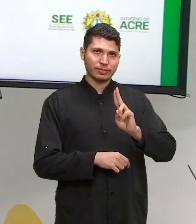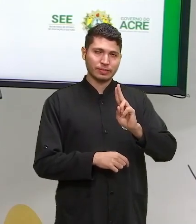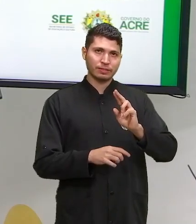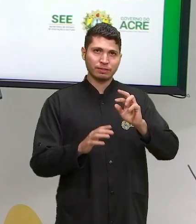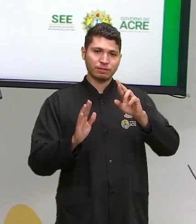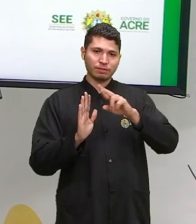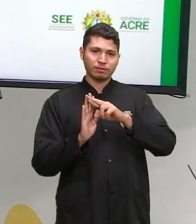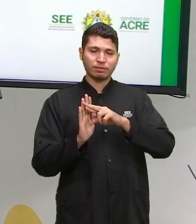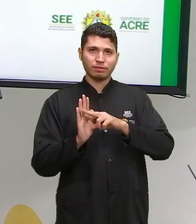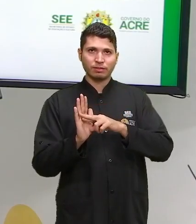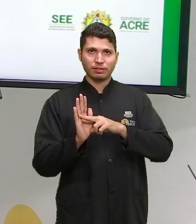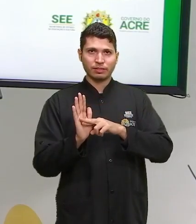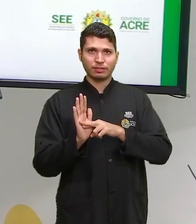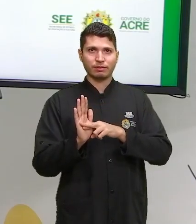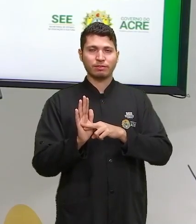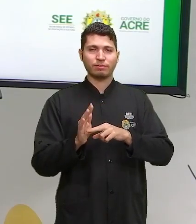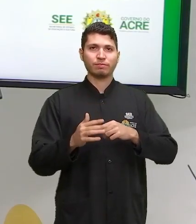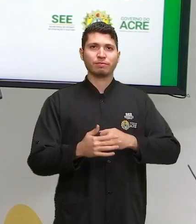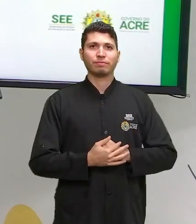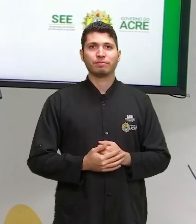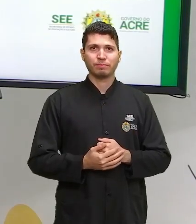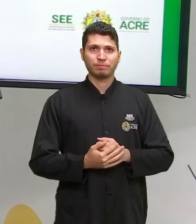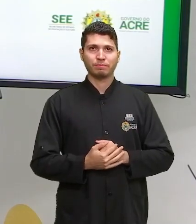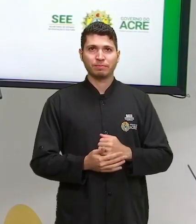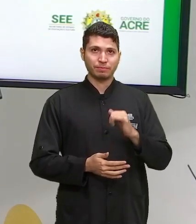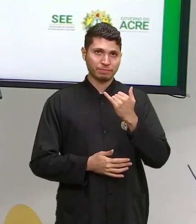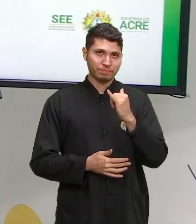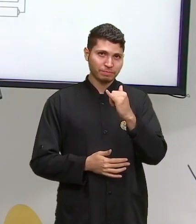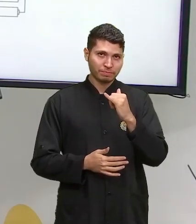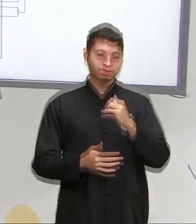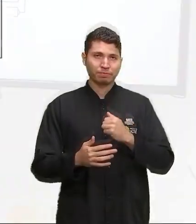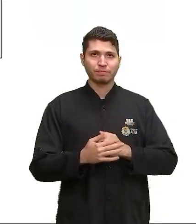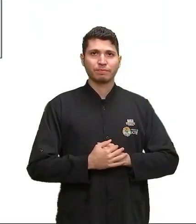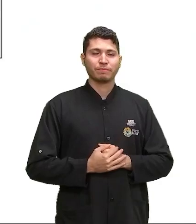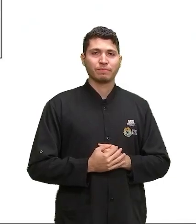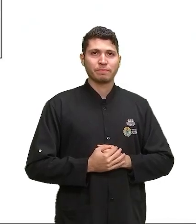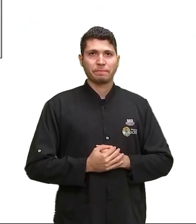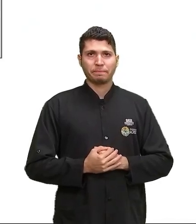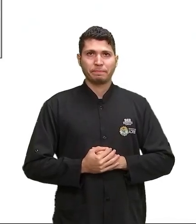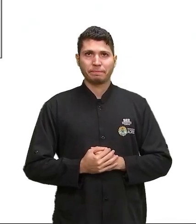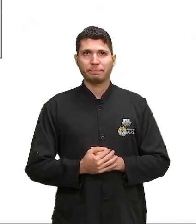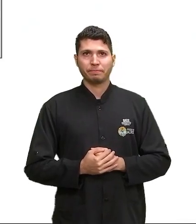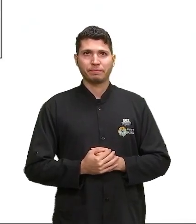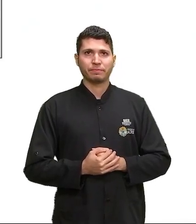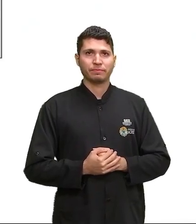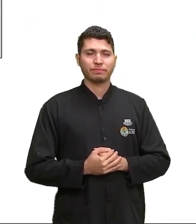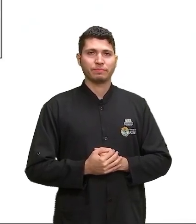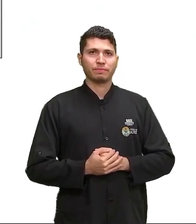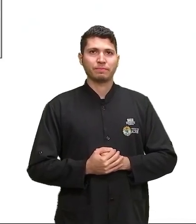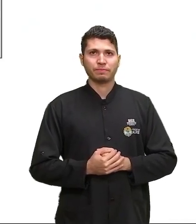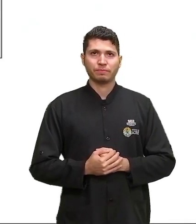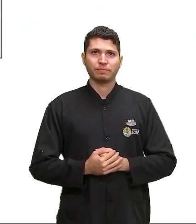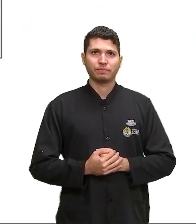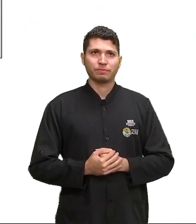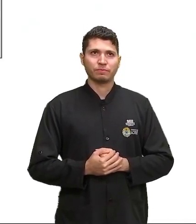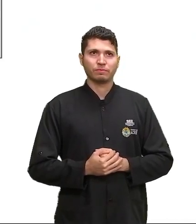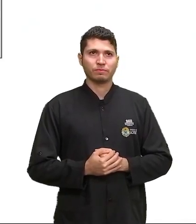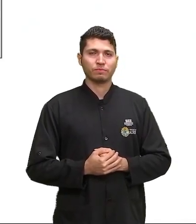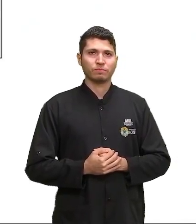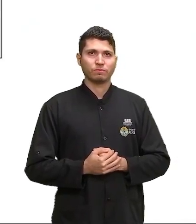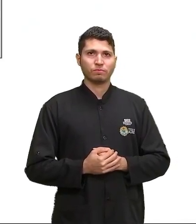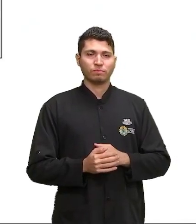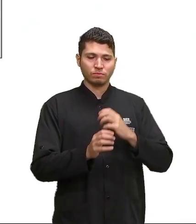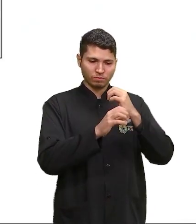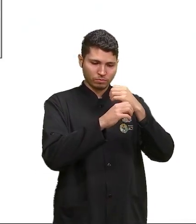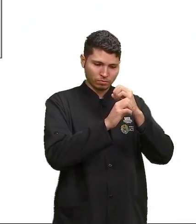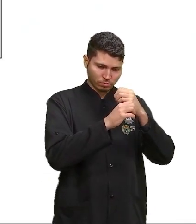de geradores elétricos e receptores. Vamos para a primeira questão? A primeira questão diz: em um laboratório,